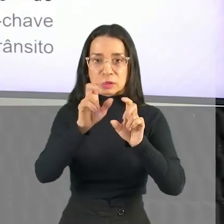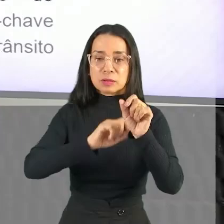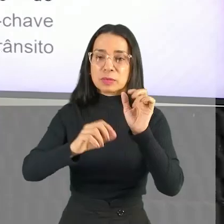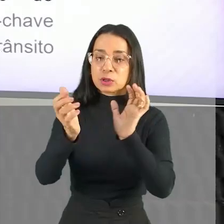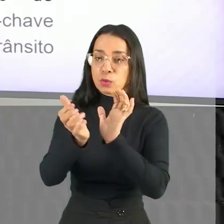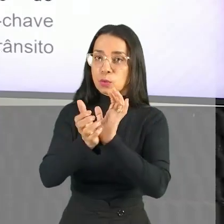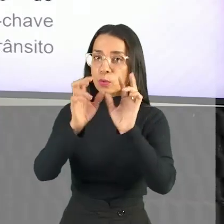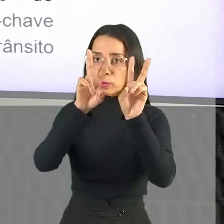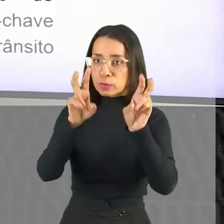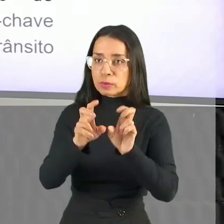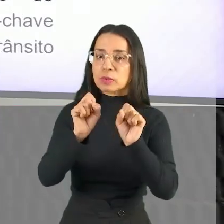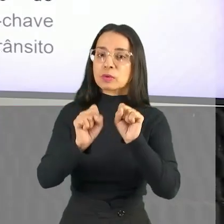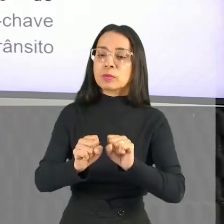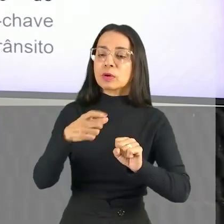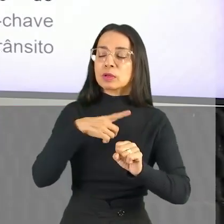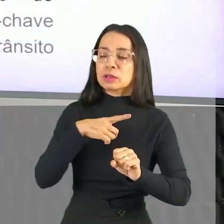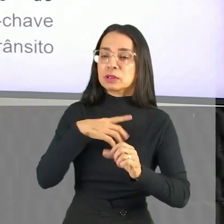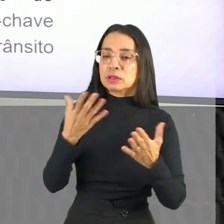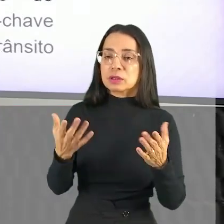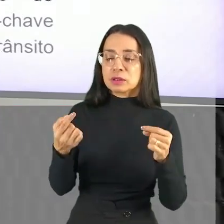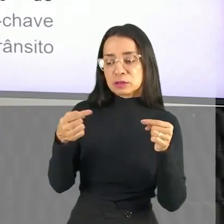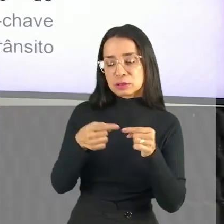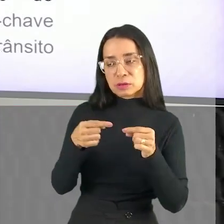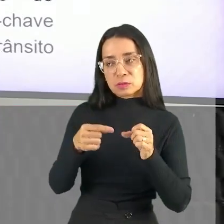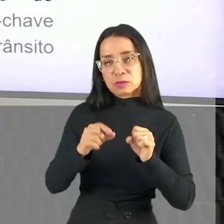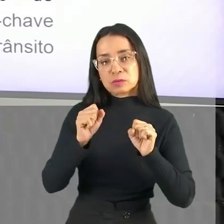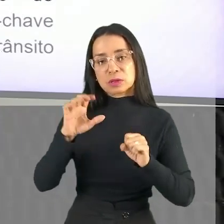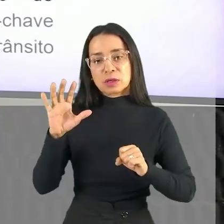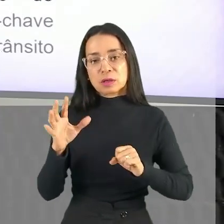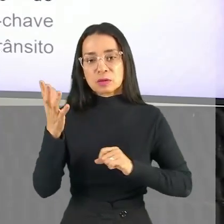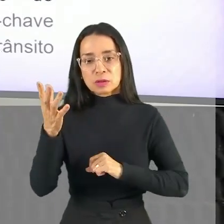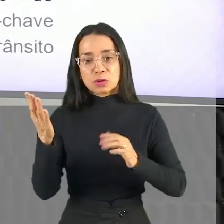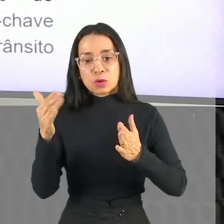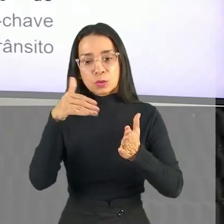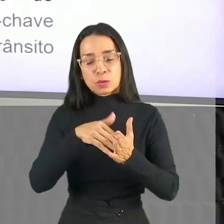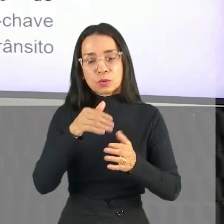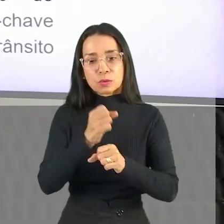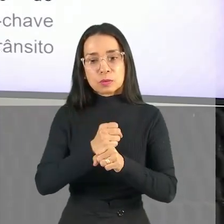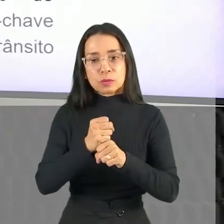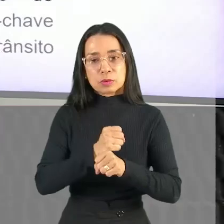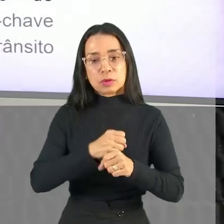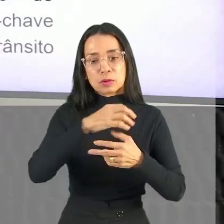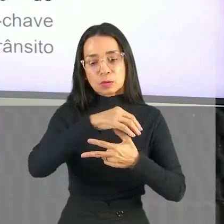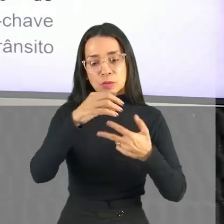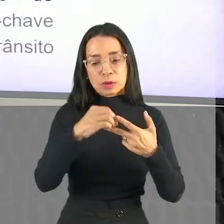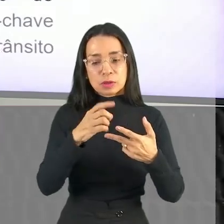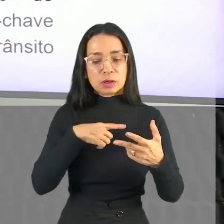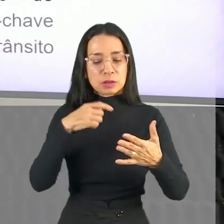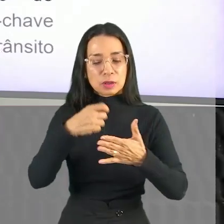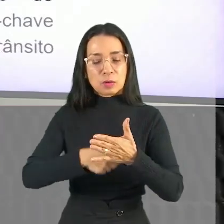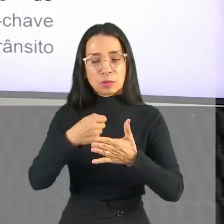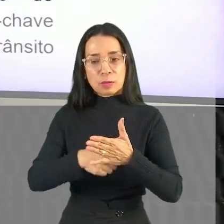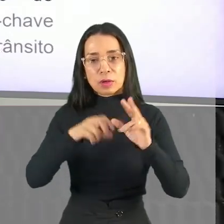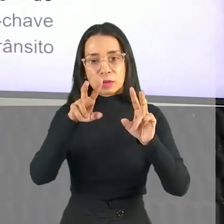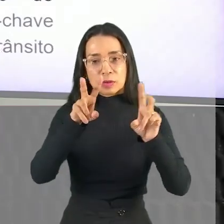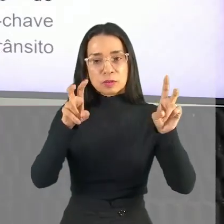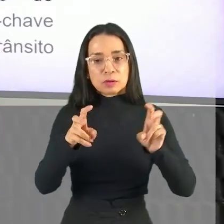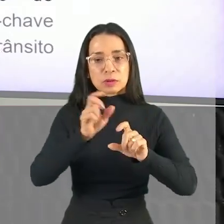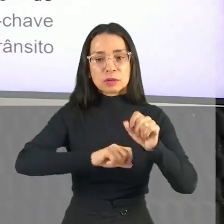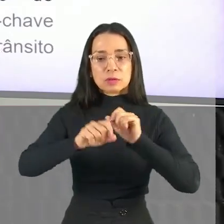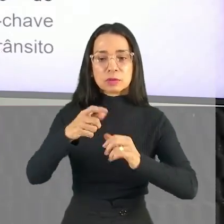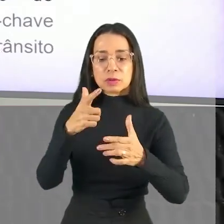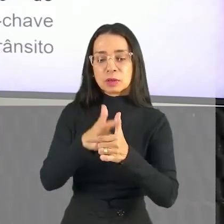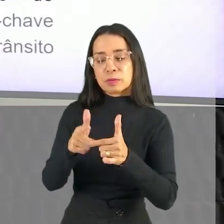de acordo com o que tem acontecido nos últimos tempos, o Enem tem cobrado um tema que é problema, ou seja, com palavras que